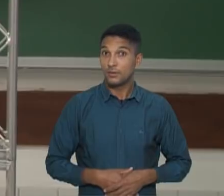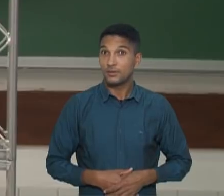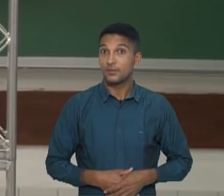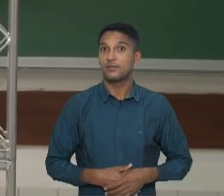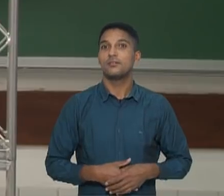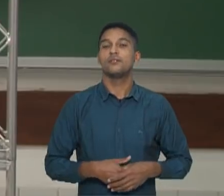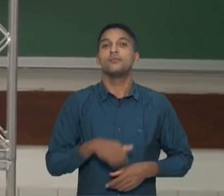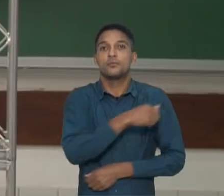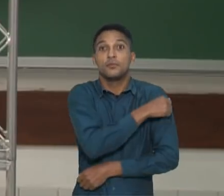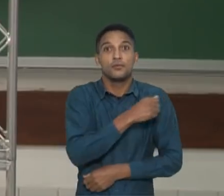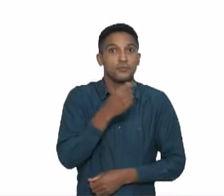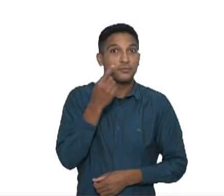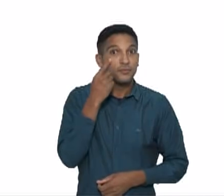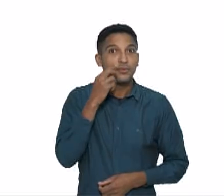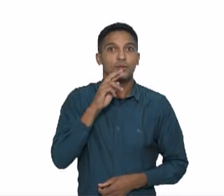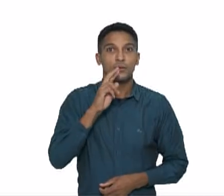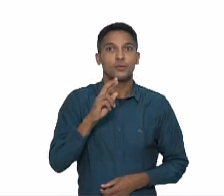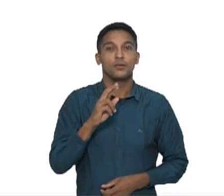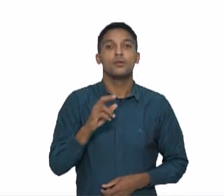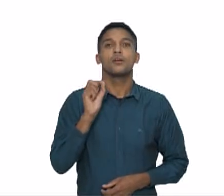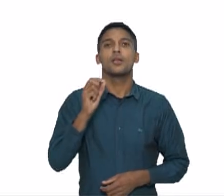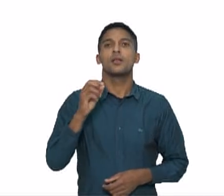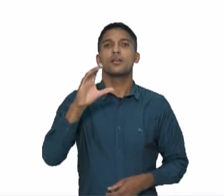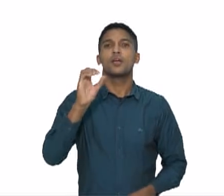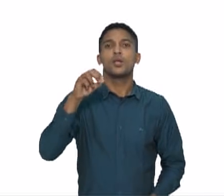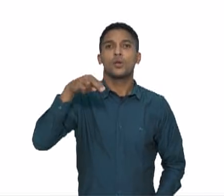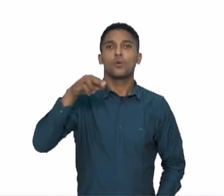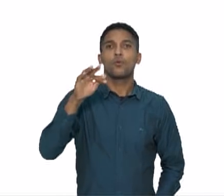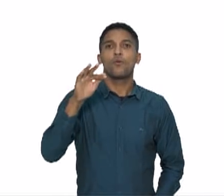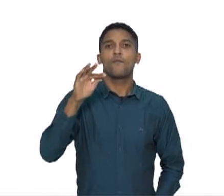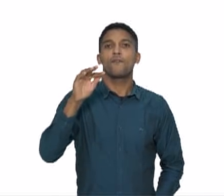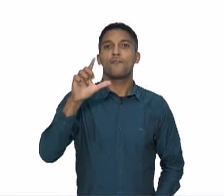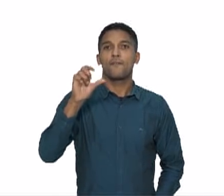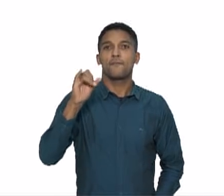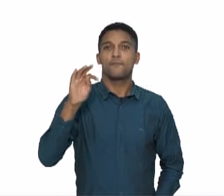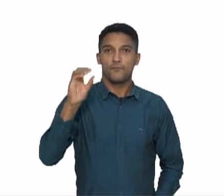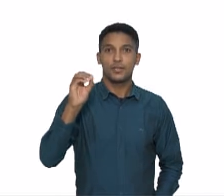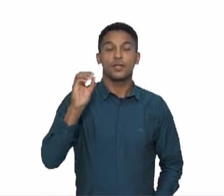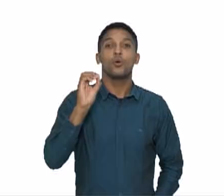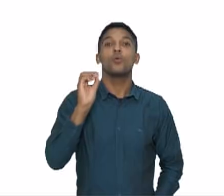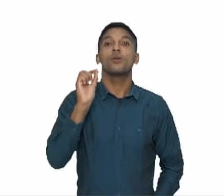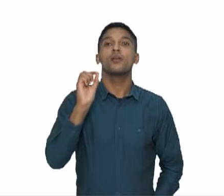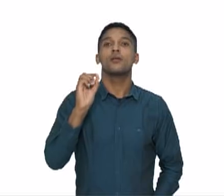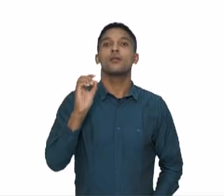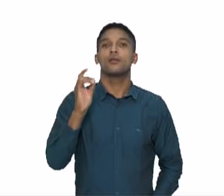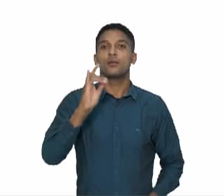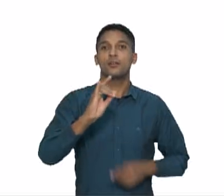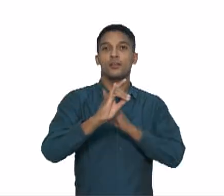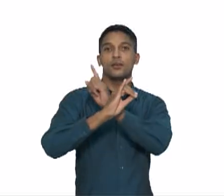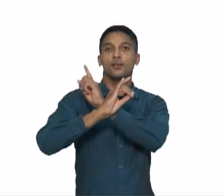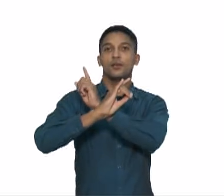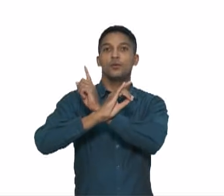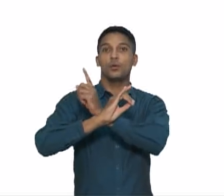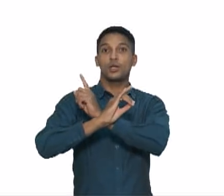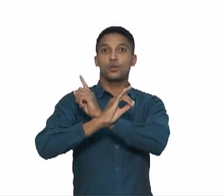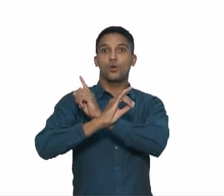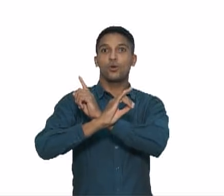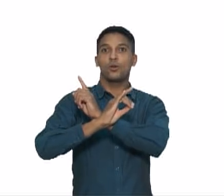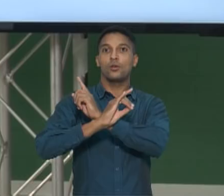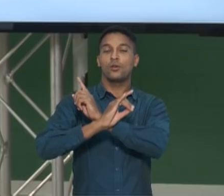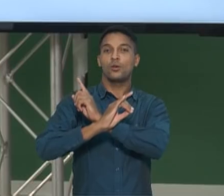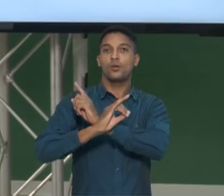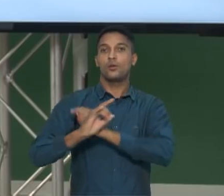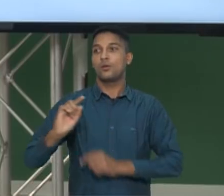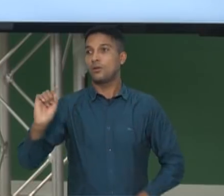Então, galera, verificando aí, provavelmente o conflito começa, né, pelo fato do cachorro surgir subitamente, né? Ela estava